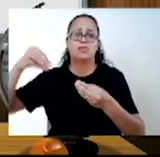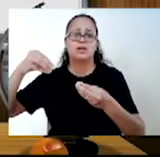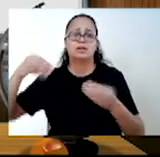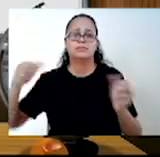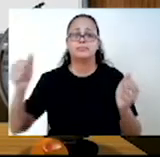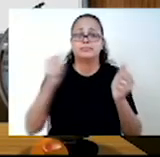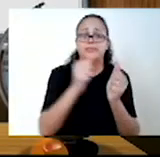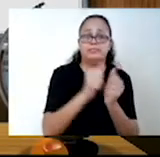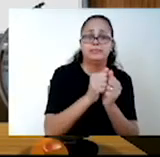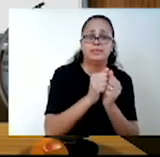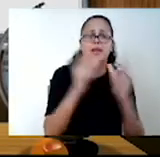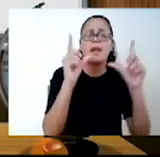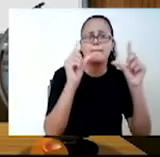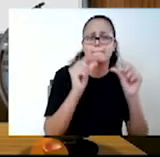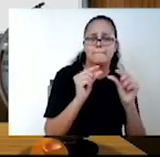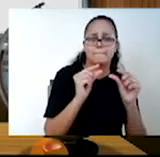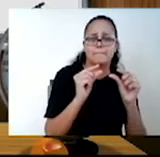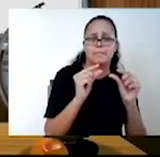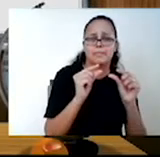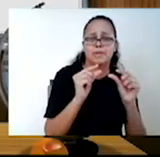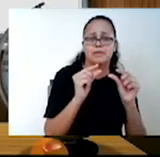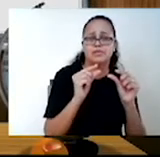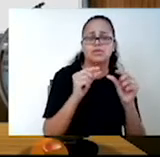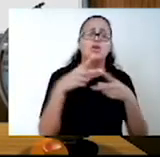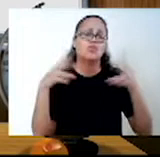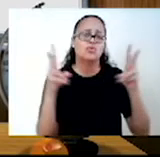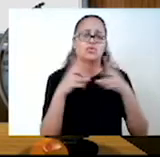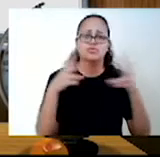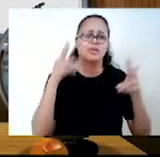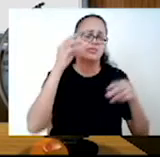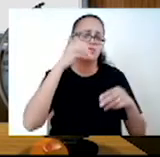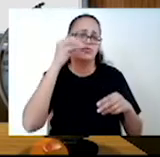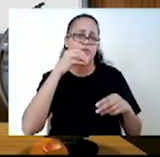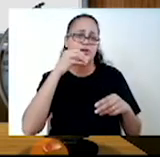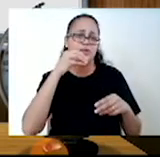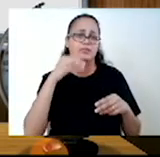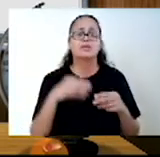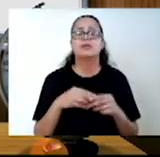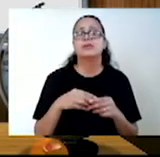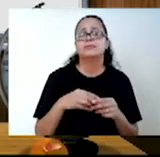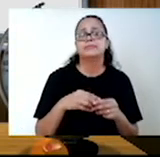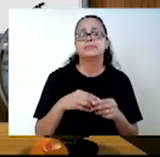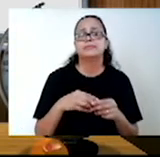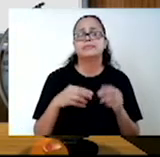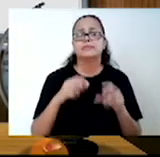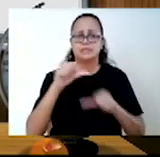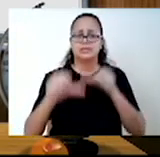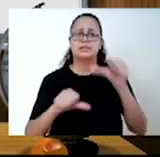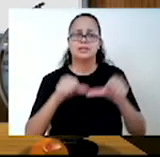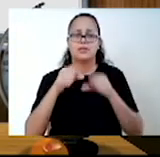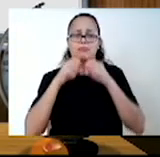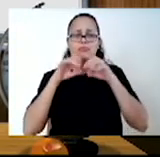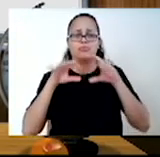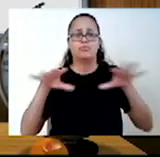vai perdendo intensidade por causa do atrito. E quando os ventos enfraquecem, ele simplesmente vira uma depressão tropical que aos poucos se